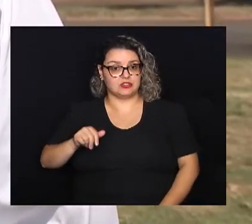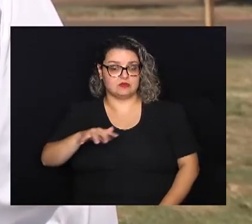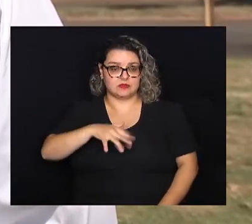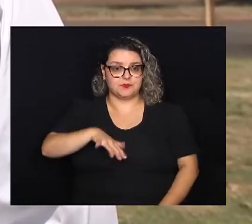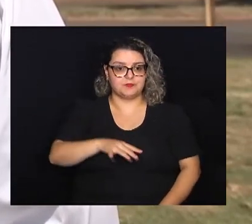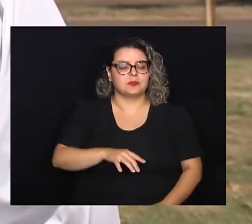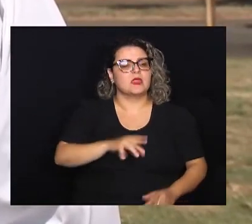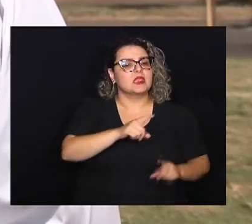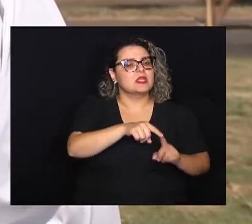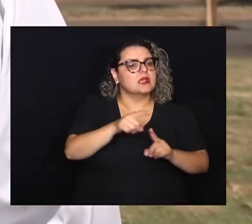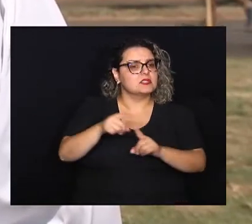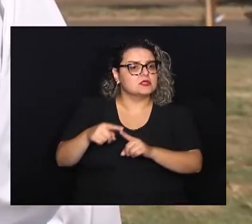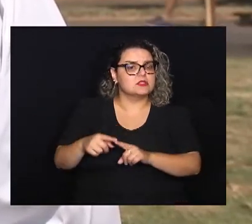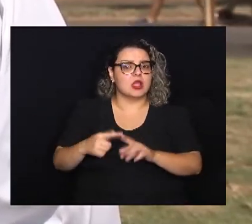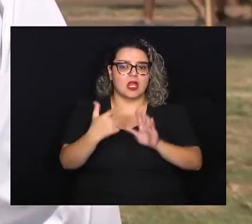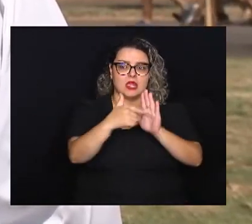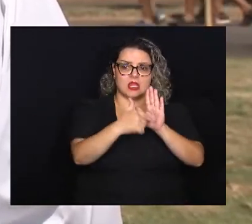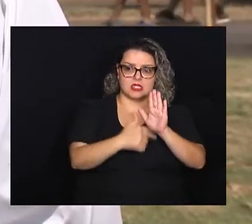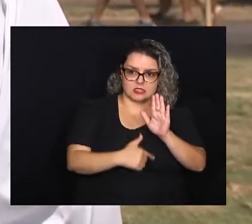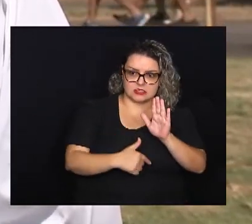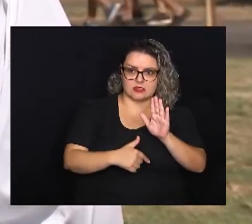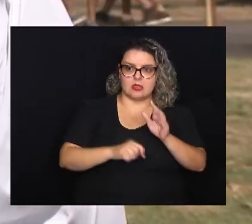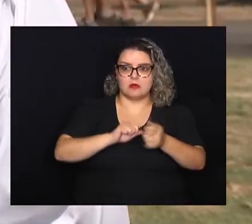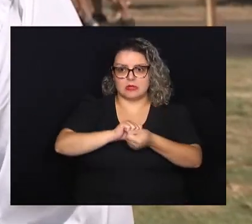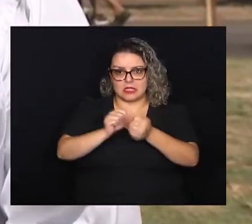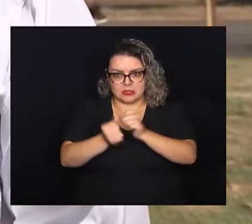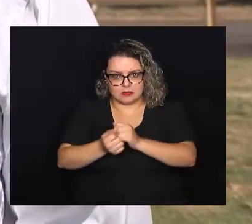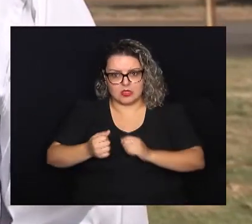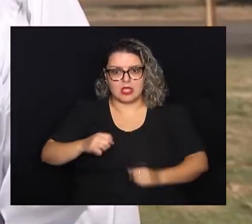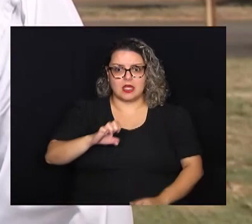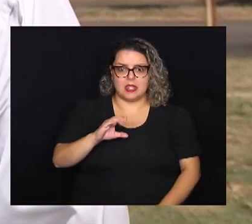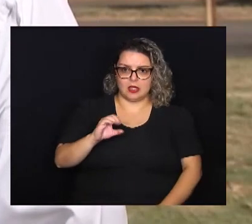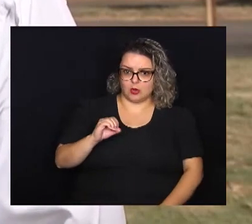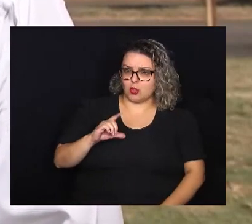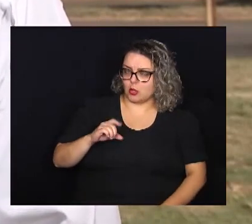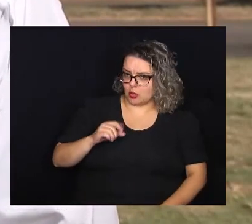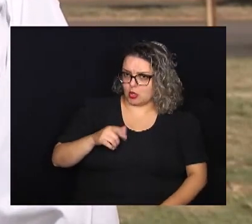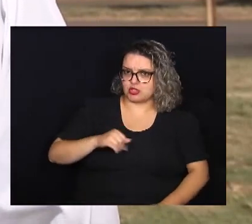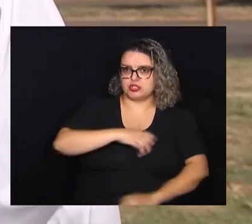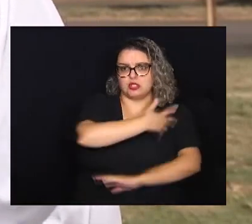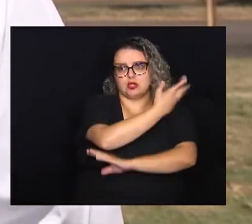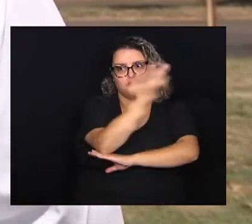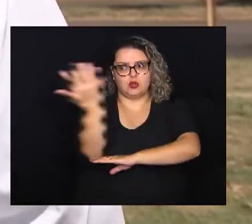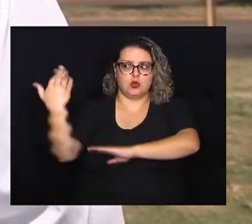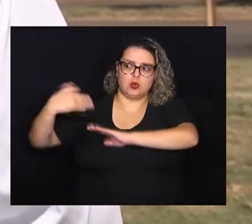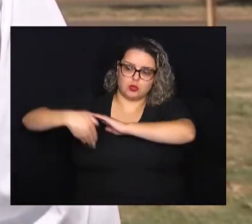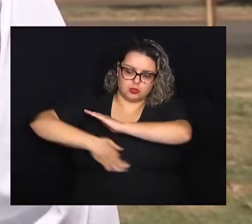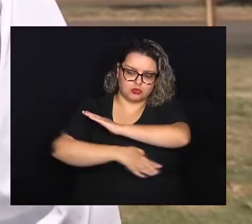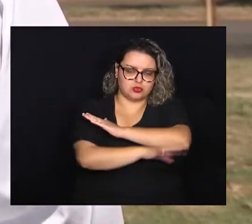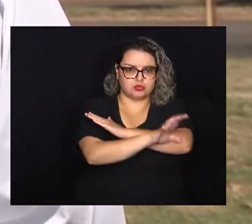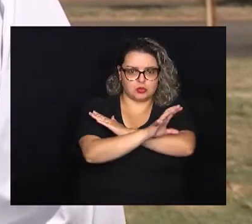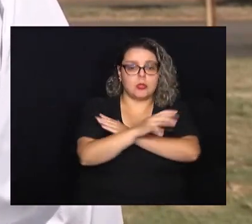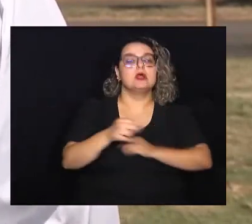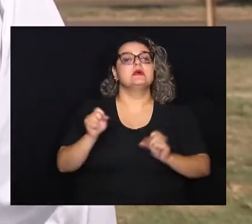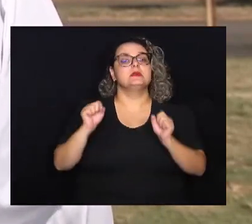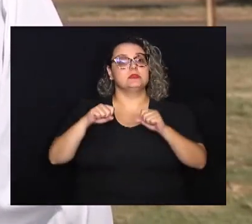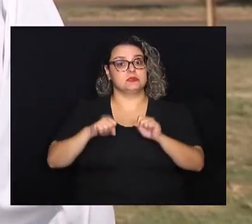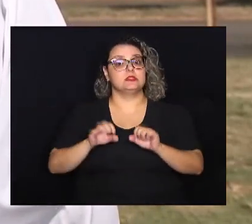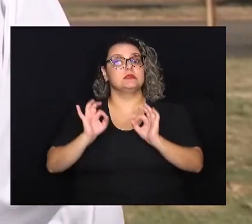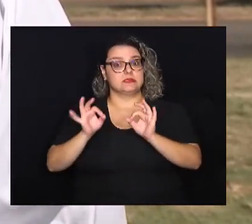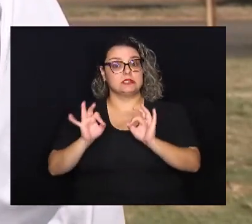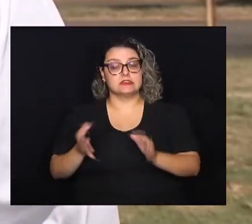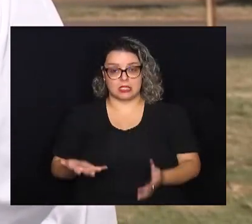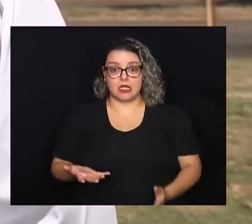plantadas estão na lista das indicadas para restauração ecológica perfeitamente ela acompanha toda essa orientação que é